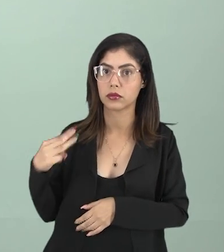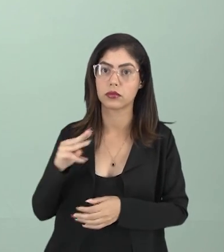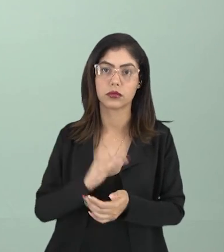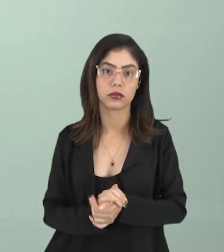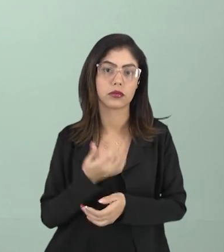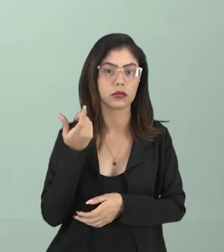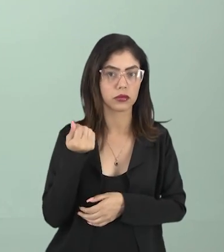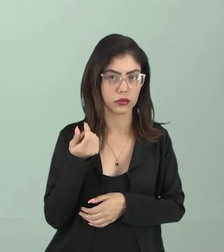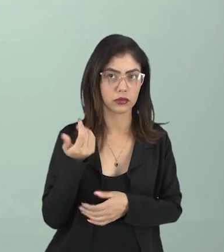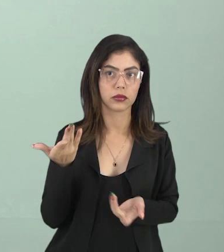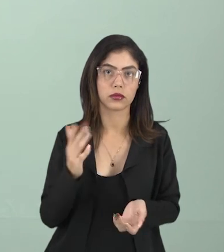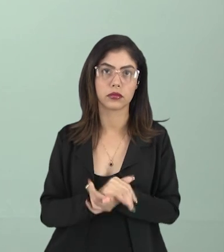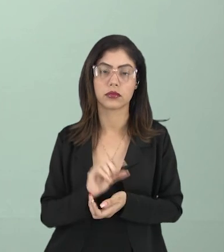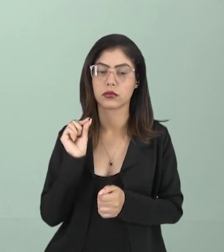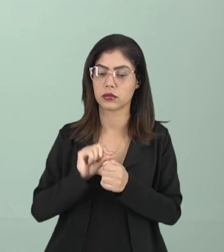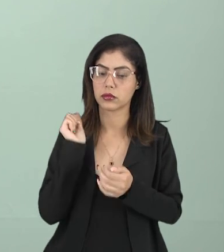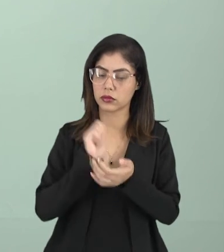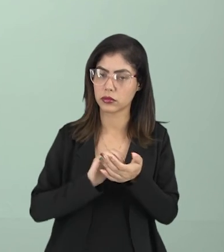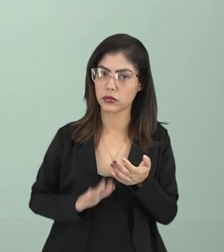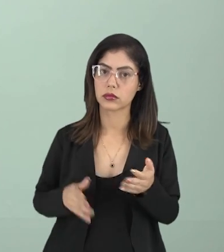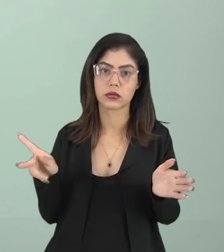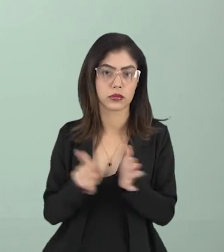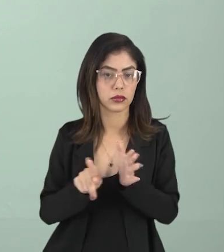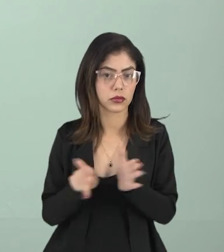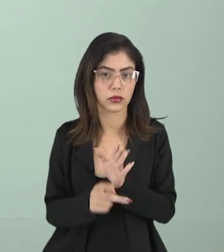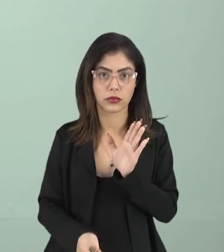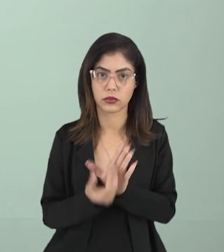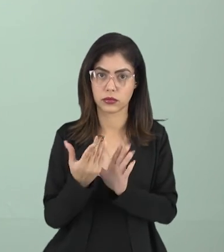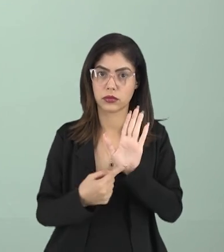matemática financeira, façam as atividades